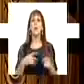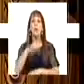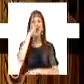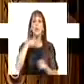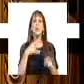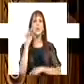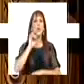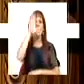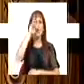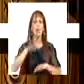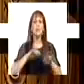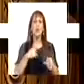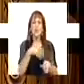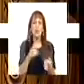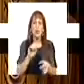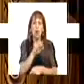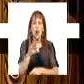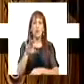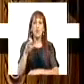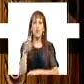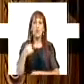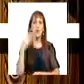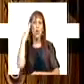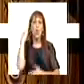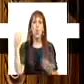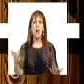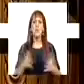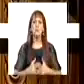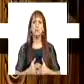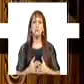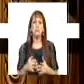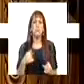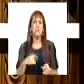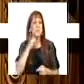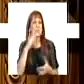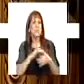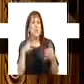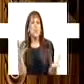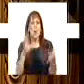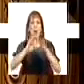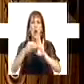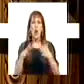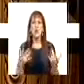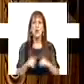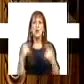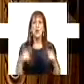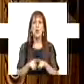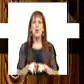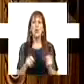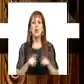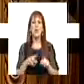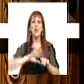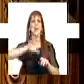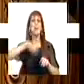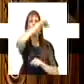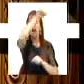nenhuma única palavra sobre offshores. E a nós parece-nos que não faz muito sentido que haja lugares no planeta